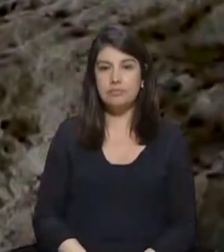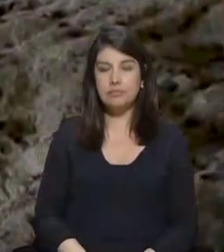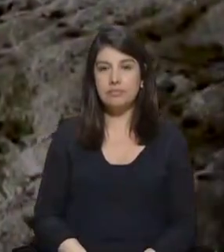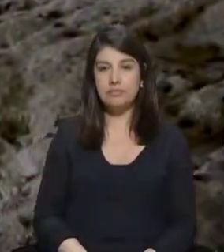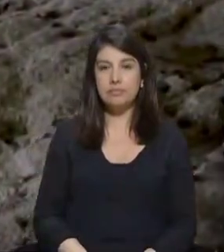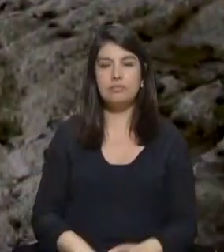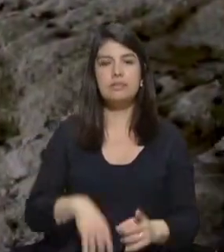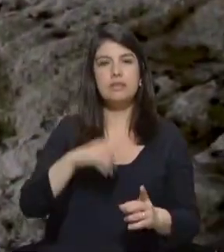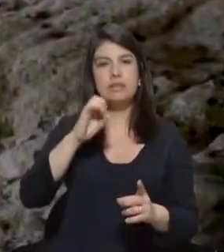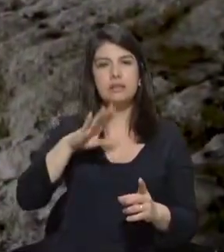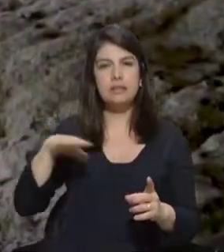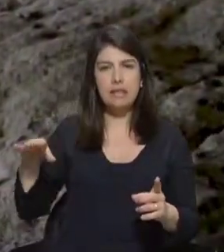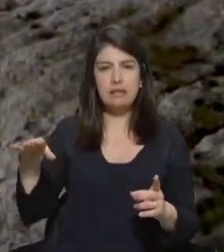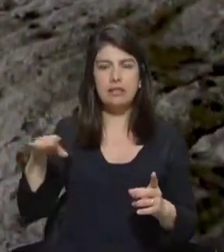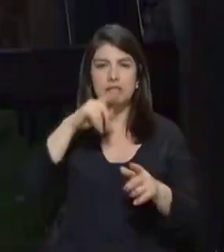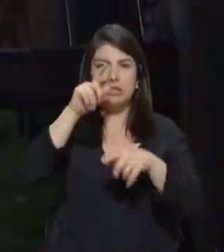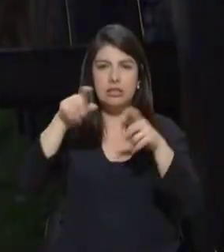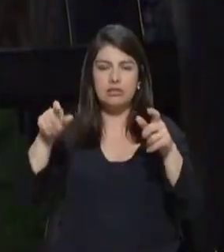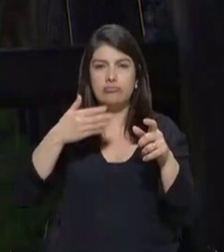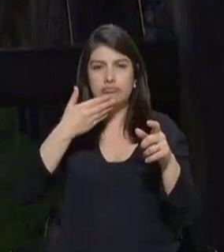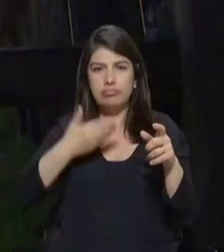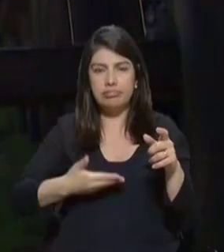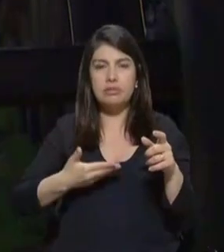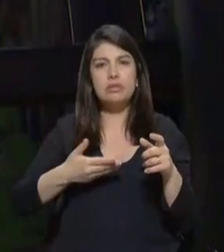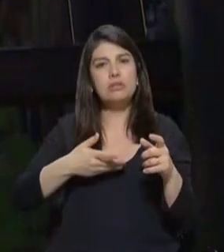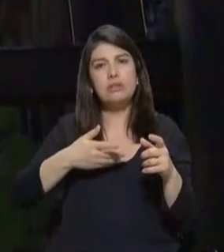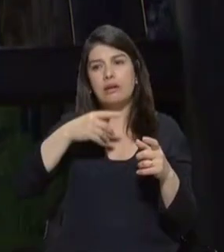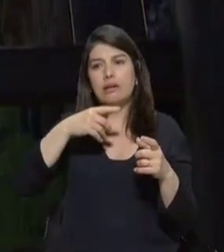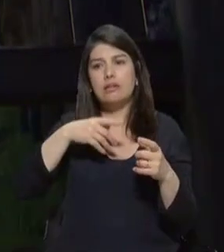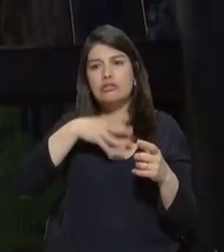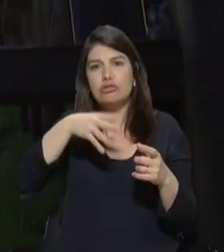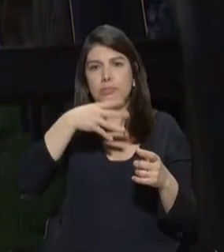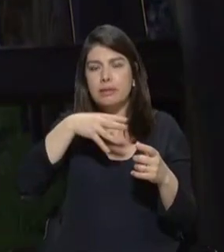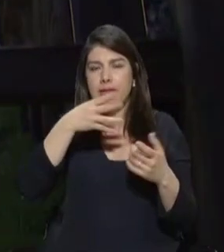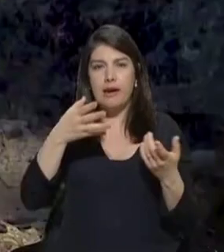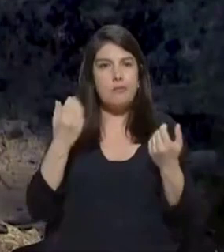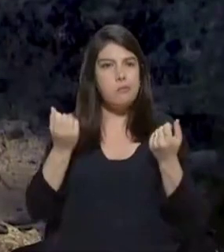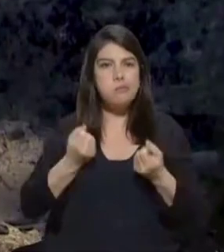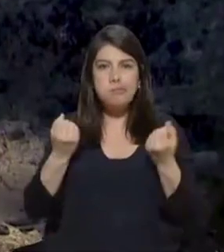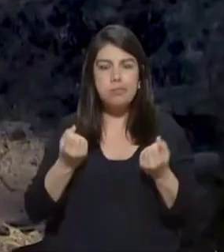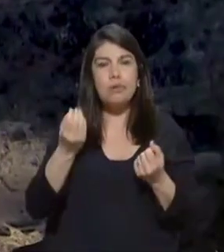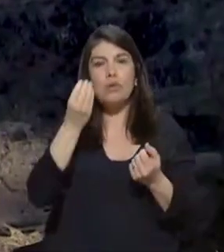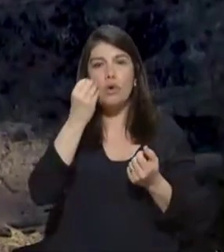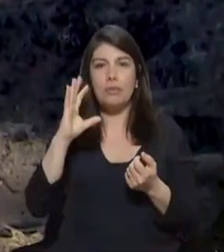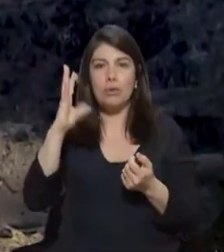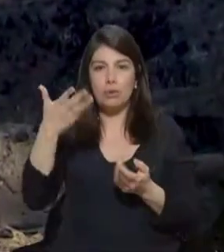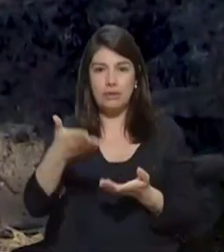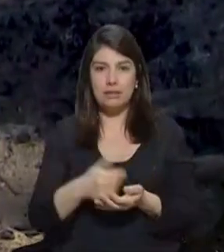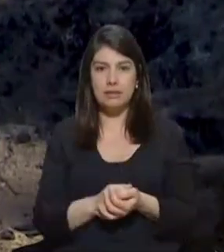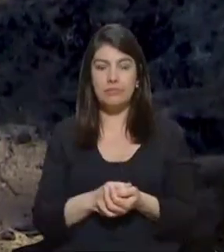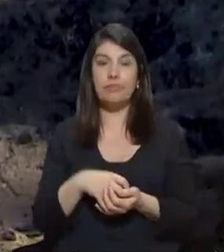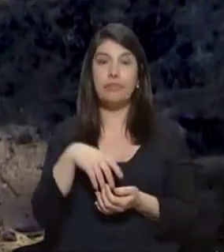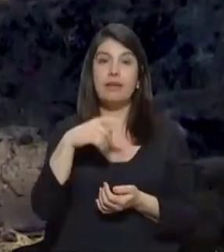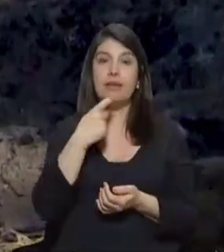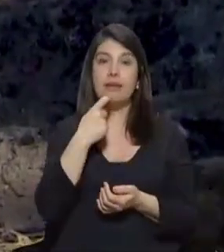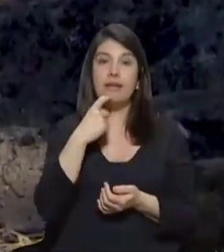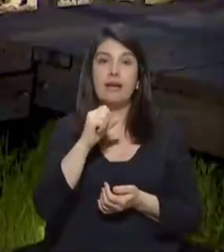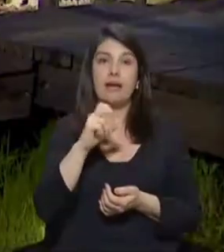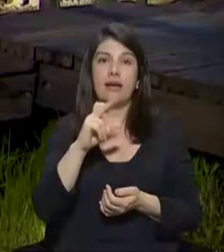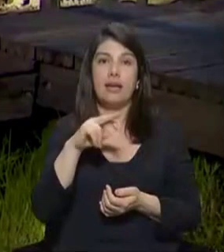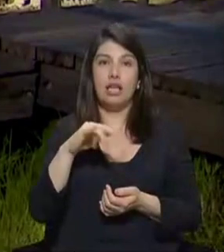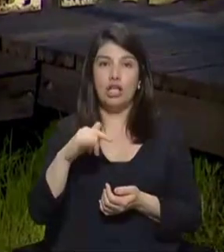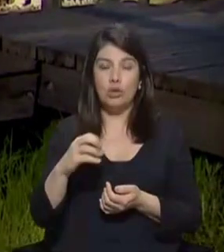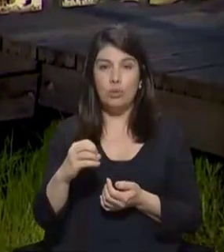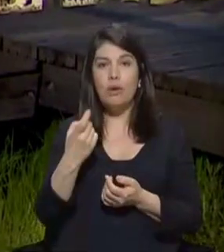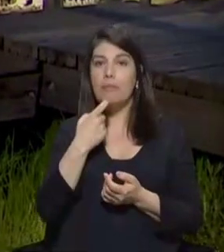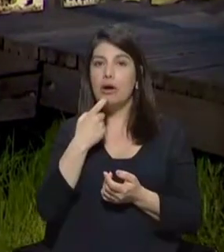Mesmo os cientistas têm dificuldade em explicar a origem, porque é que isto acontece. É verdade. Os granitos são uma rocha extremamente comum. Aqui na